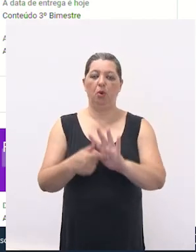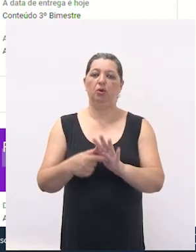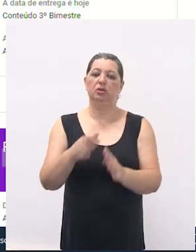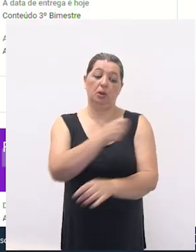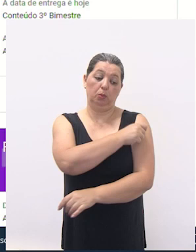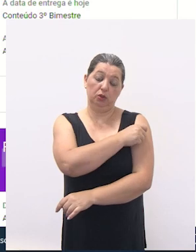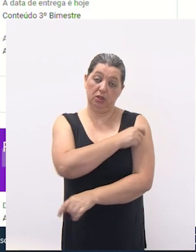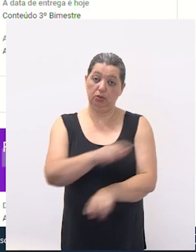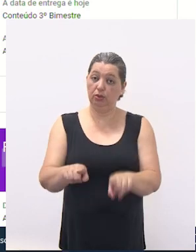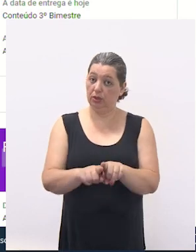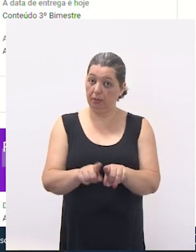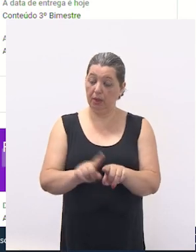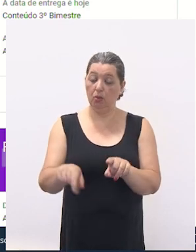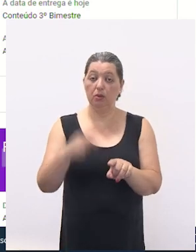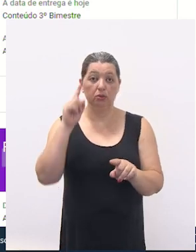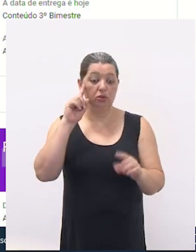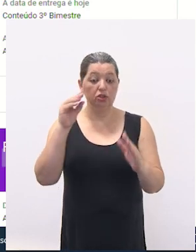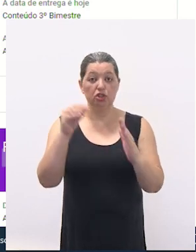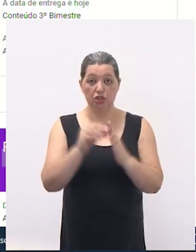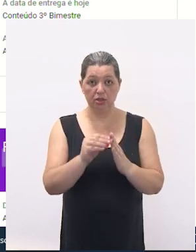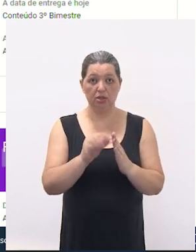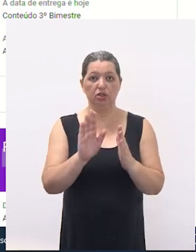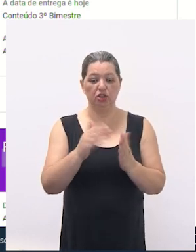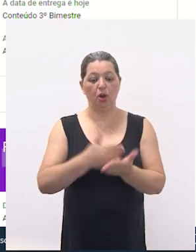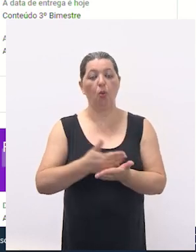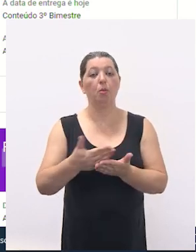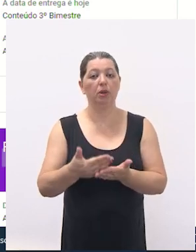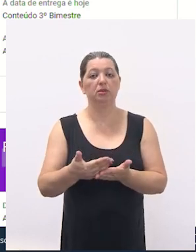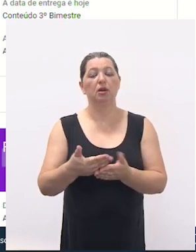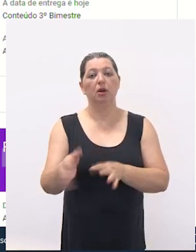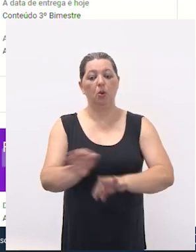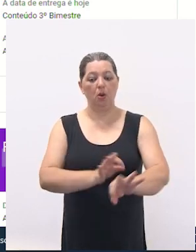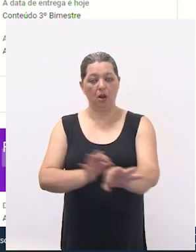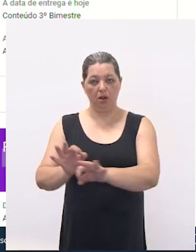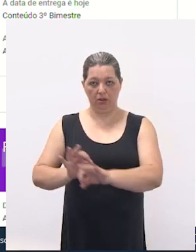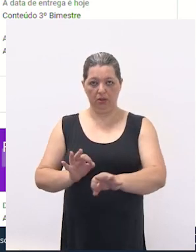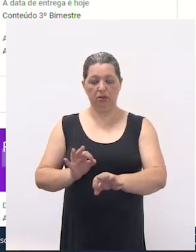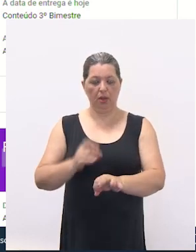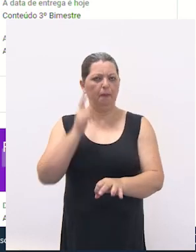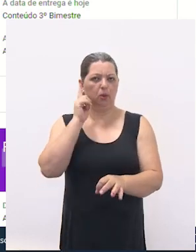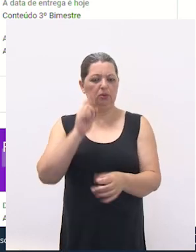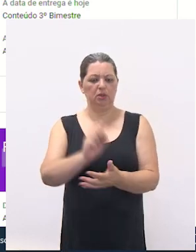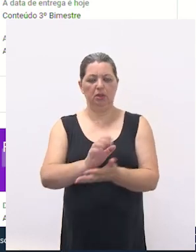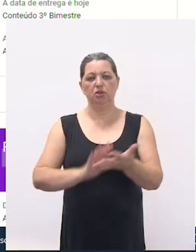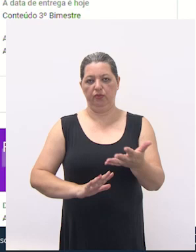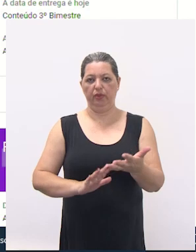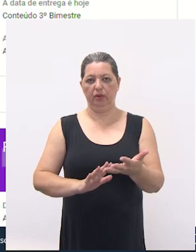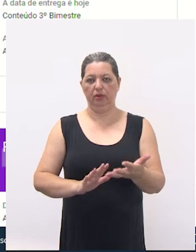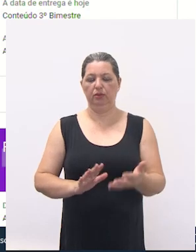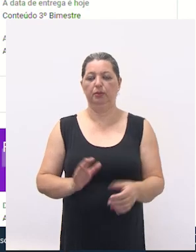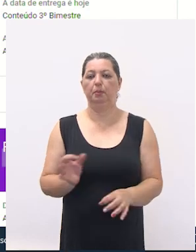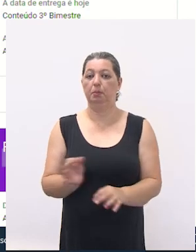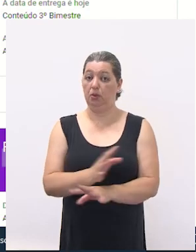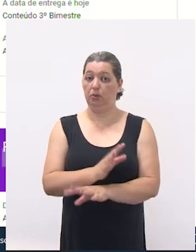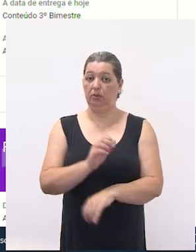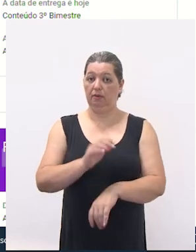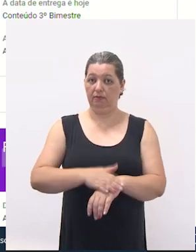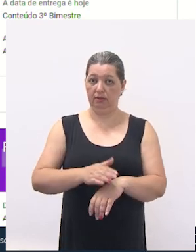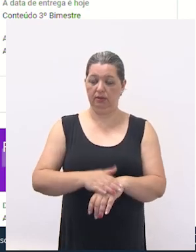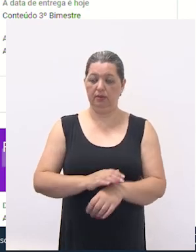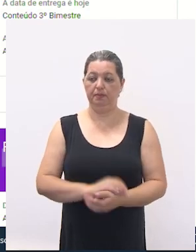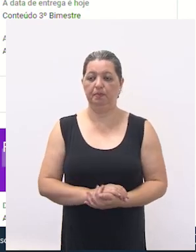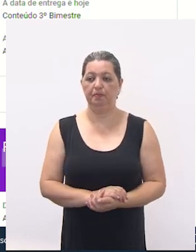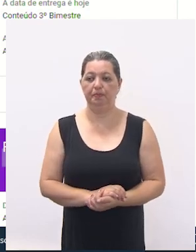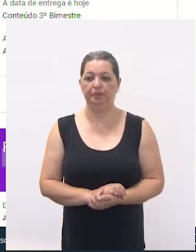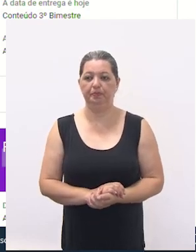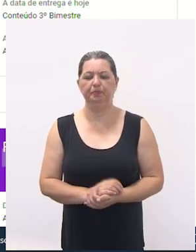quando a gente coloca as datas, né? Para eles já começarem a se organizar para fazer as atividades. Ô Giovanni, se eu